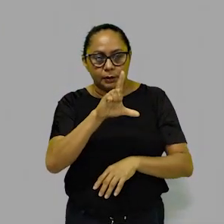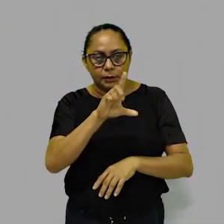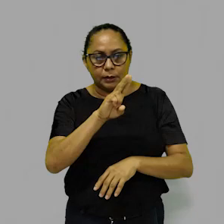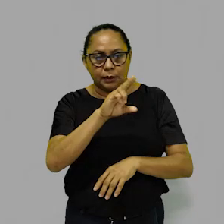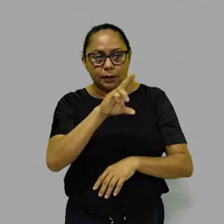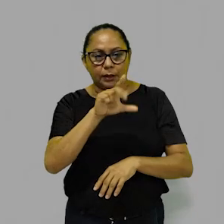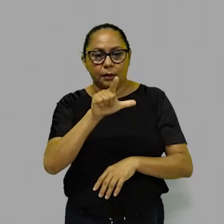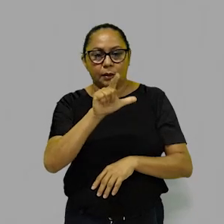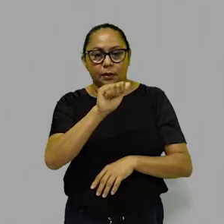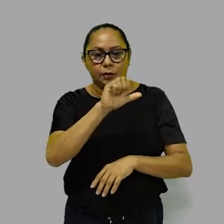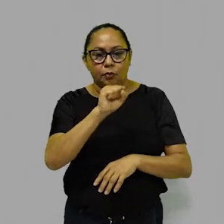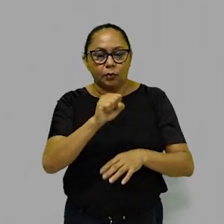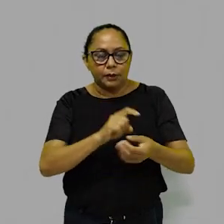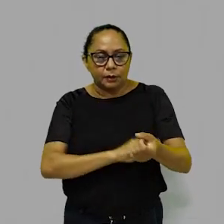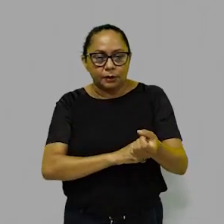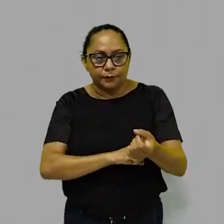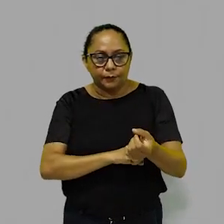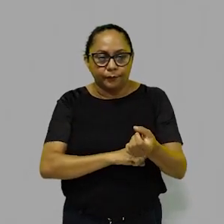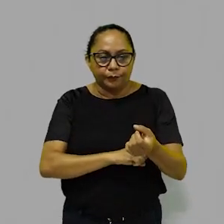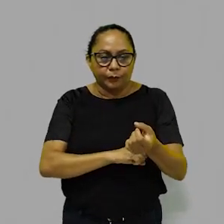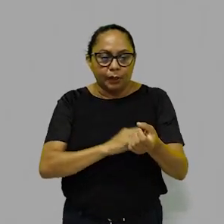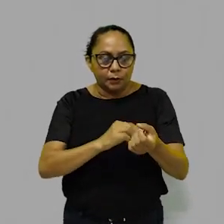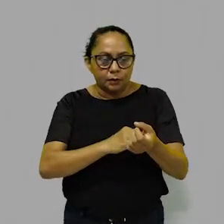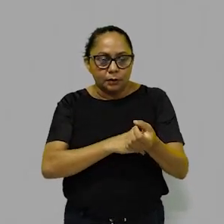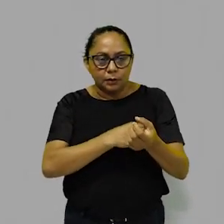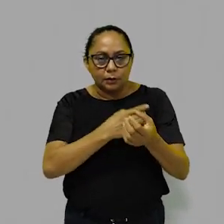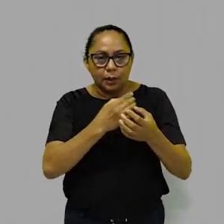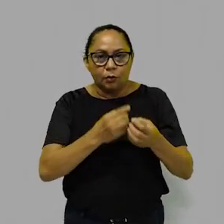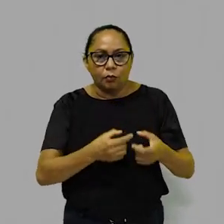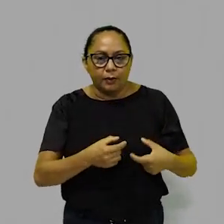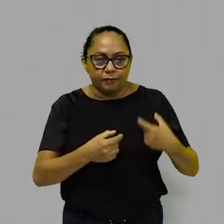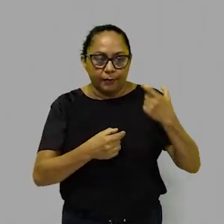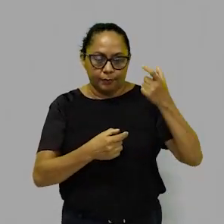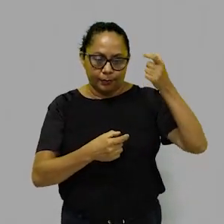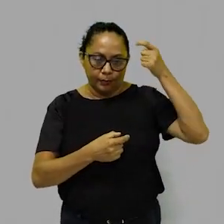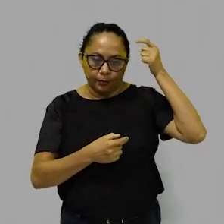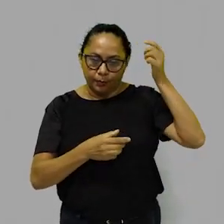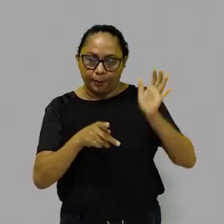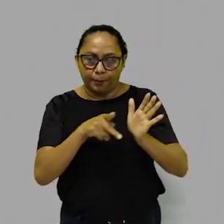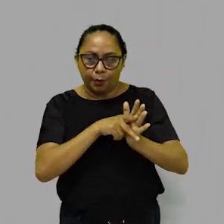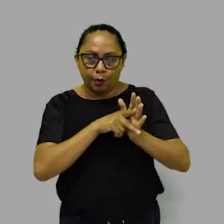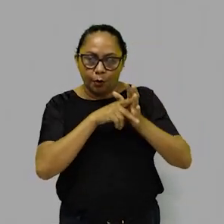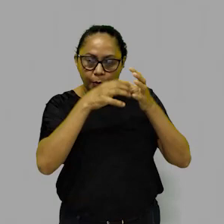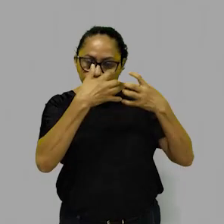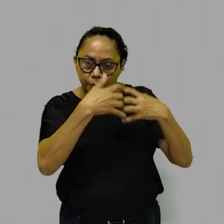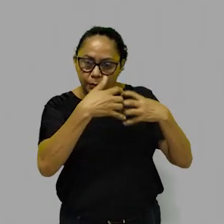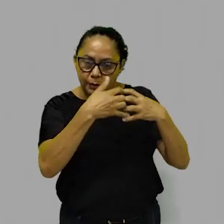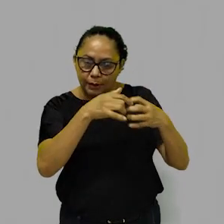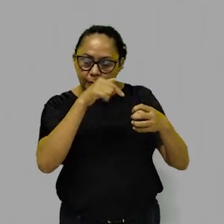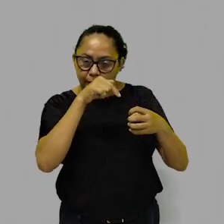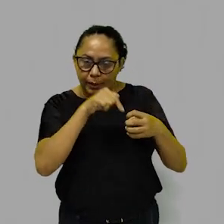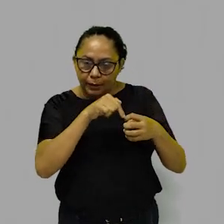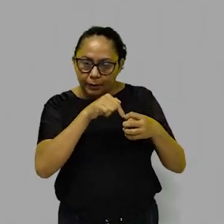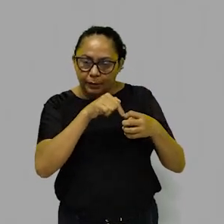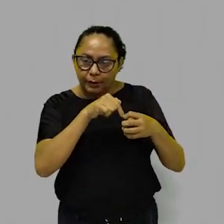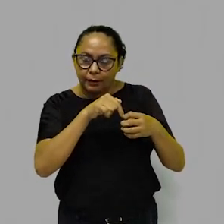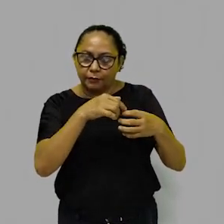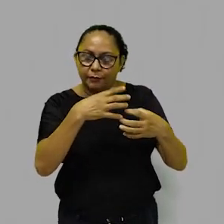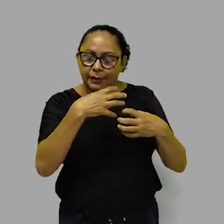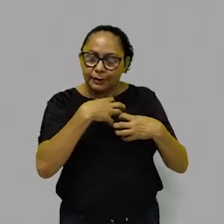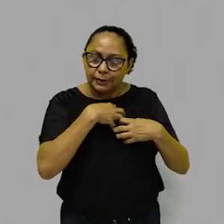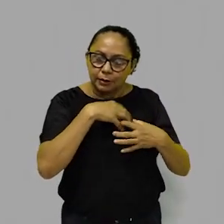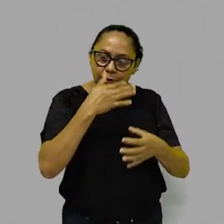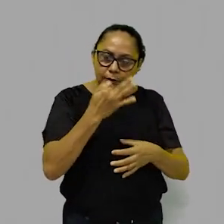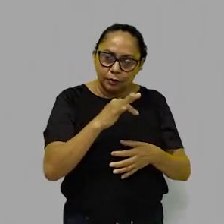elas promovam com que o cérebro interprete como dor. Esse processo vai estimular com